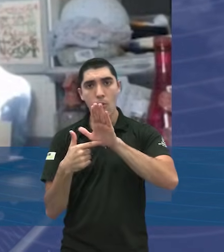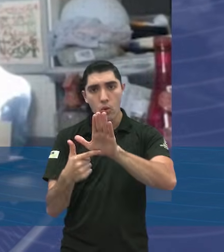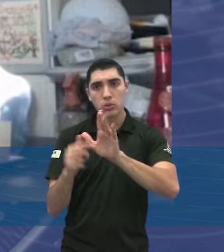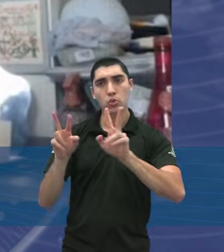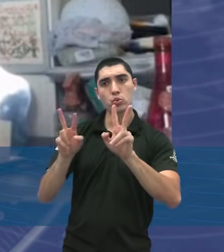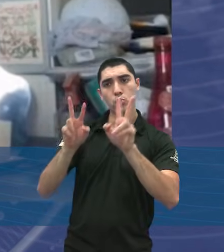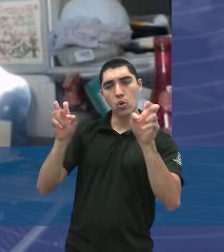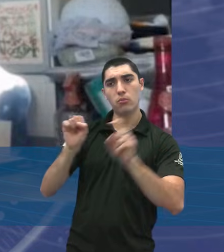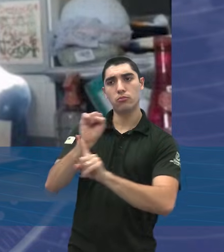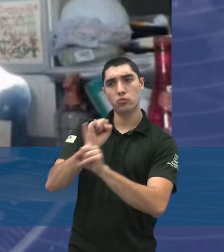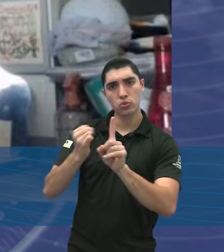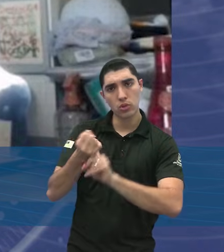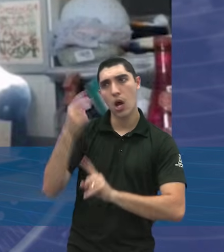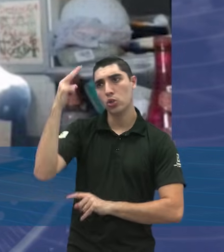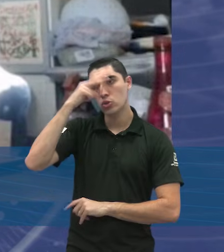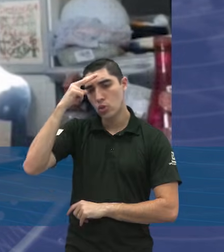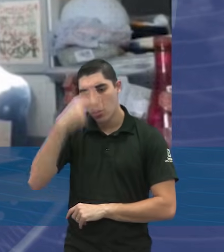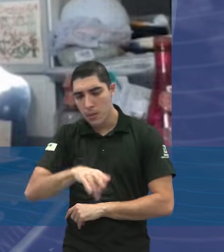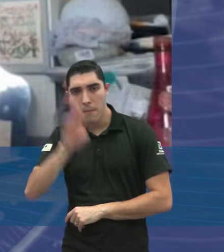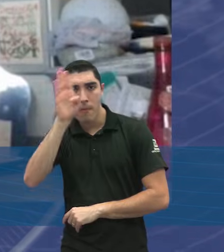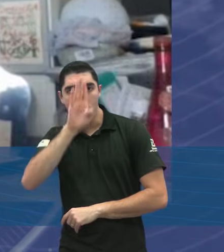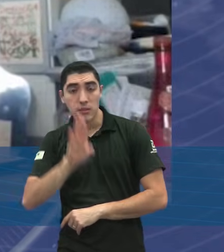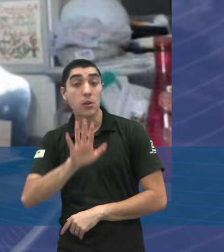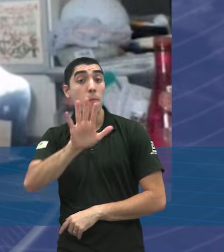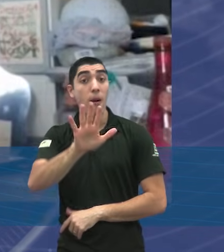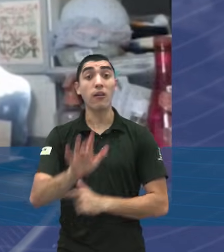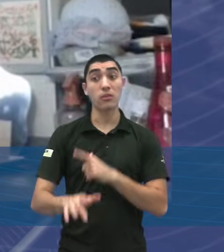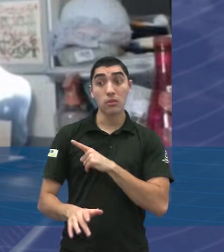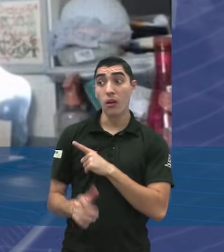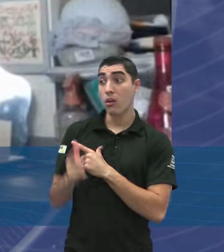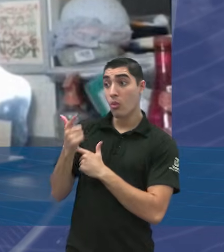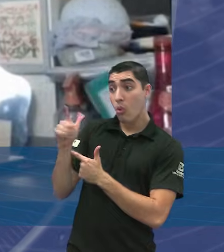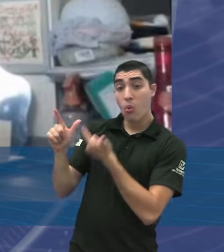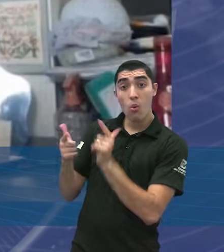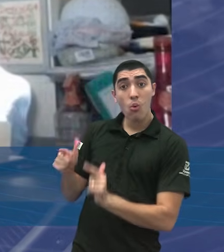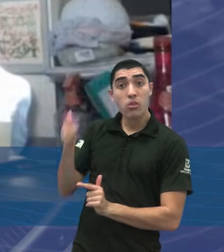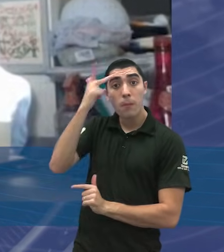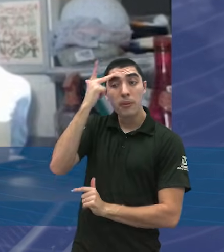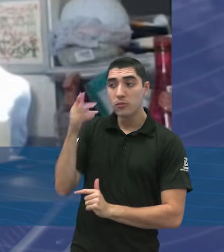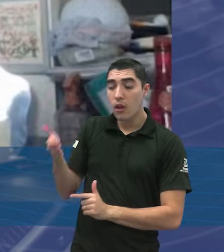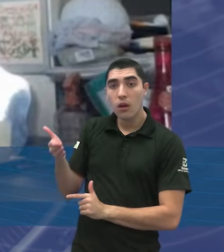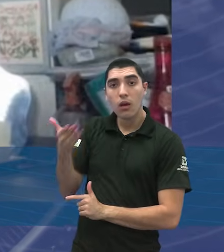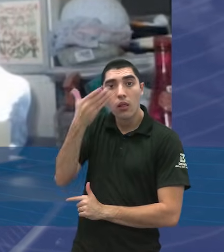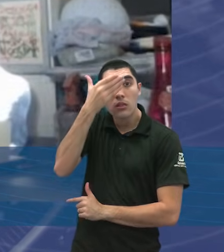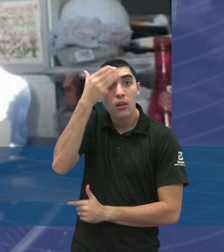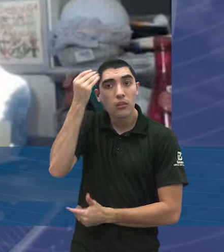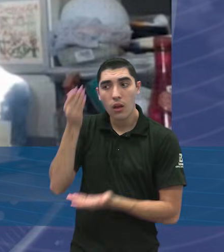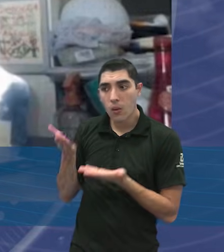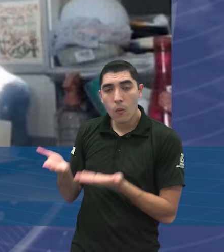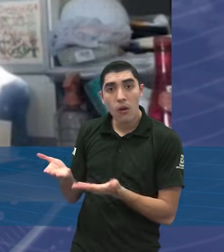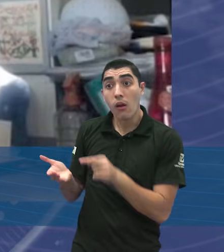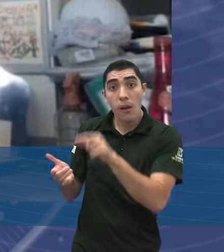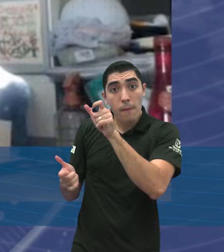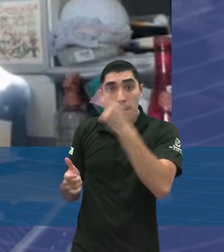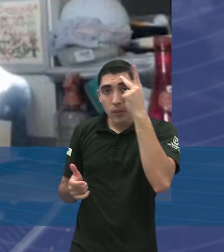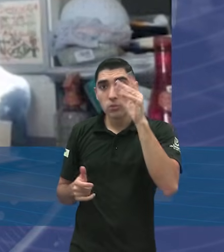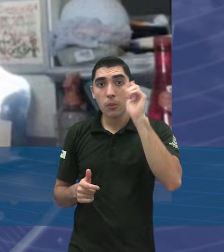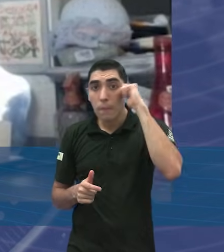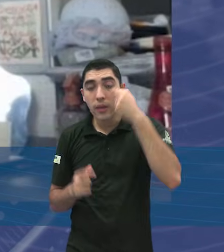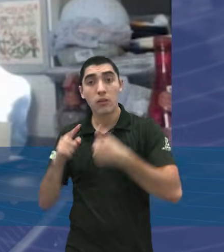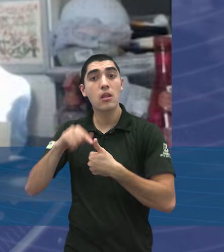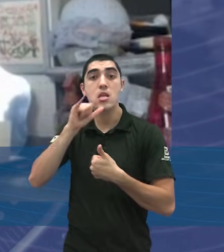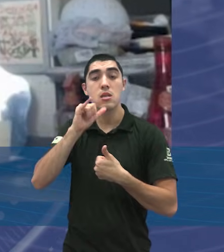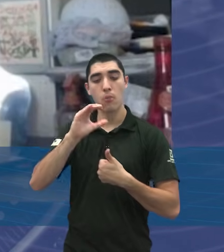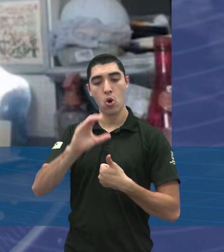entender a história do Brasil, enfim. Só que também existem outras pessoas apagadas, que são pessoas negras, como